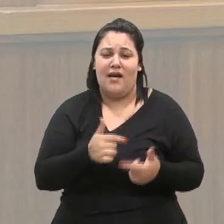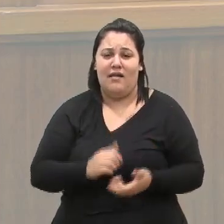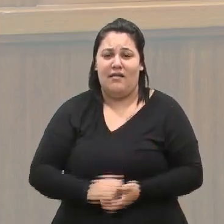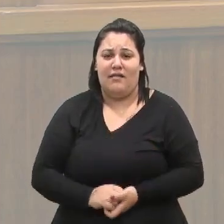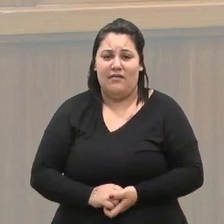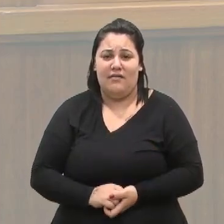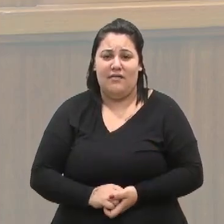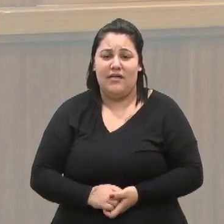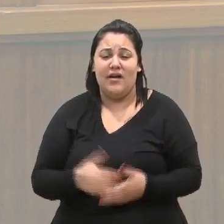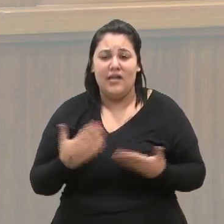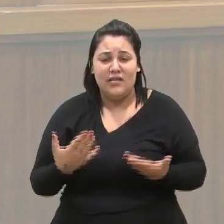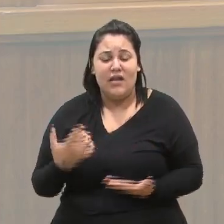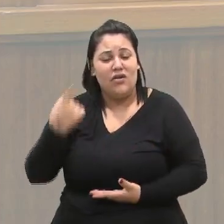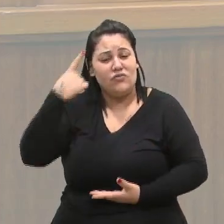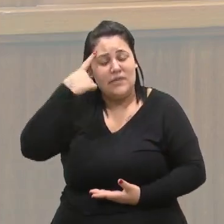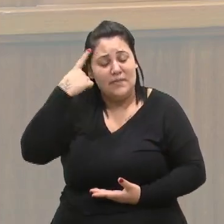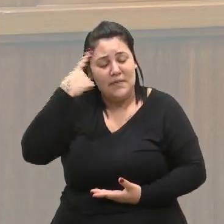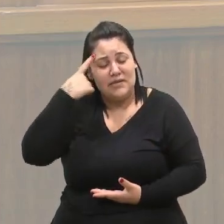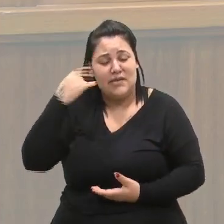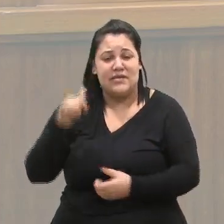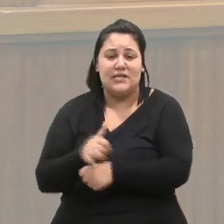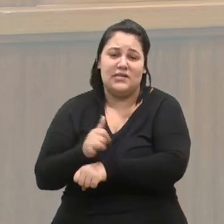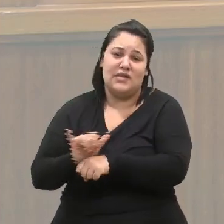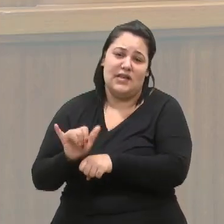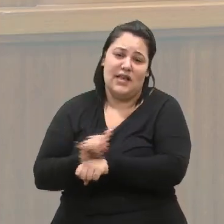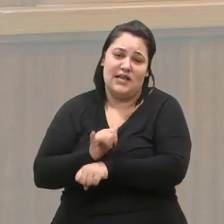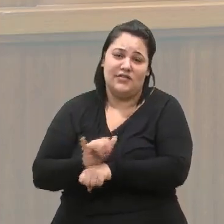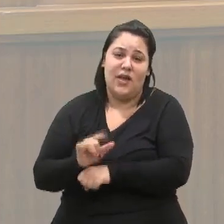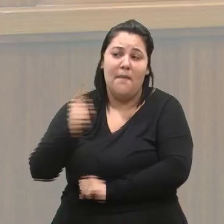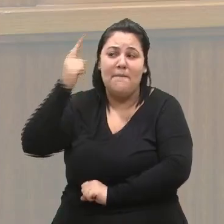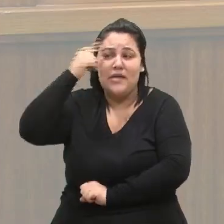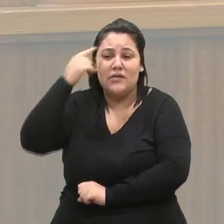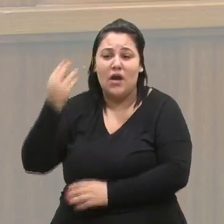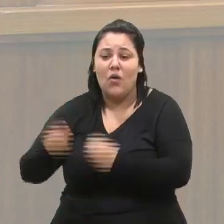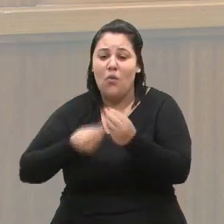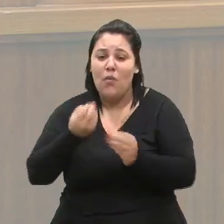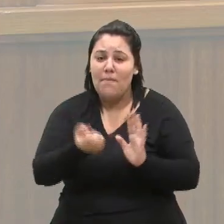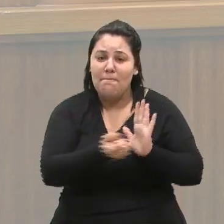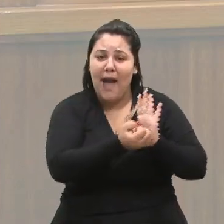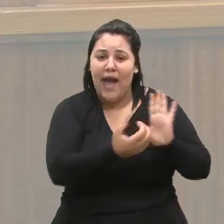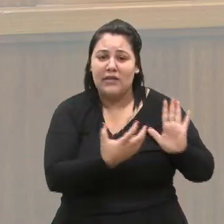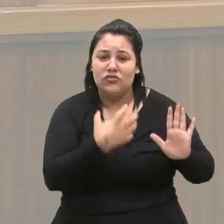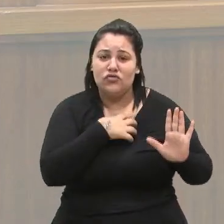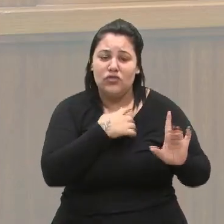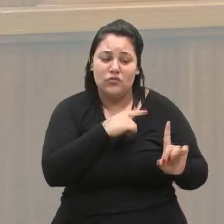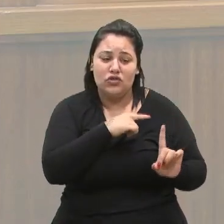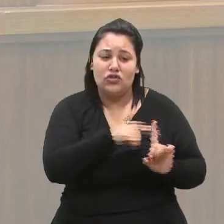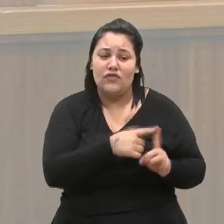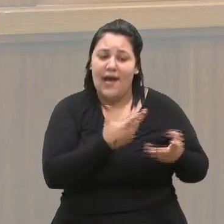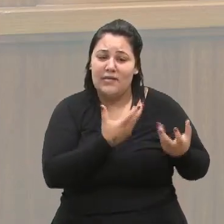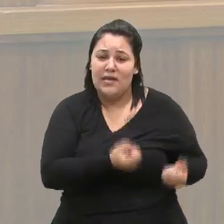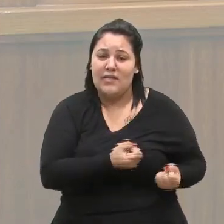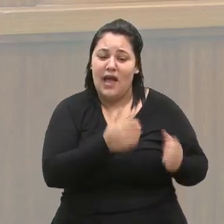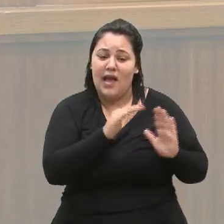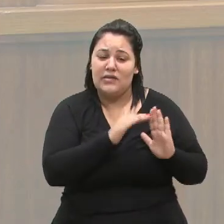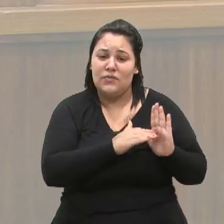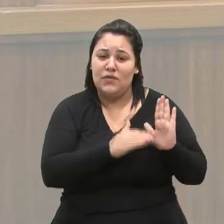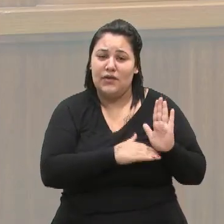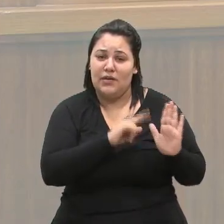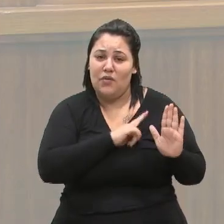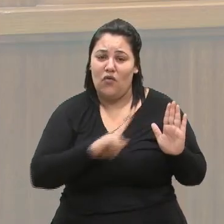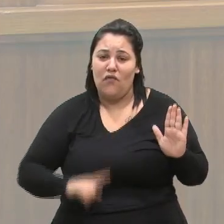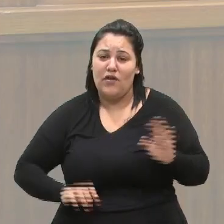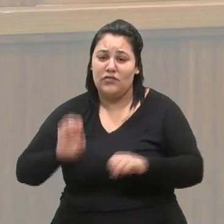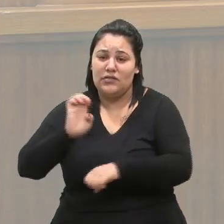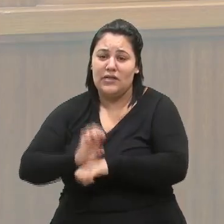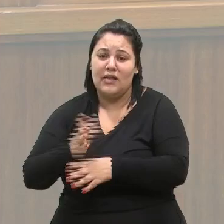Então, pensar tudo isso é pensar como é positivo a adesão do governo do estado nesta proposta.